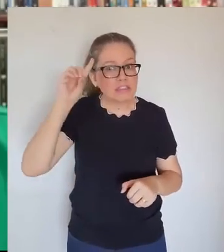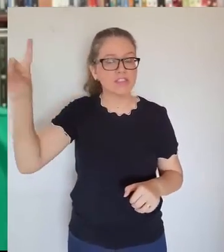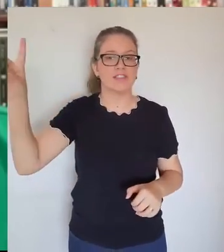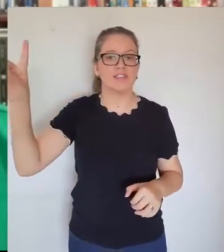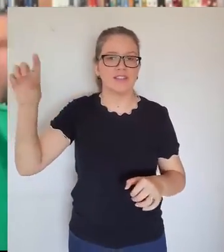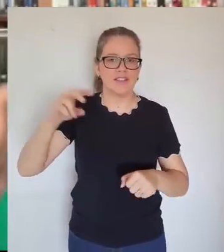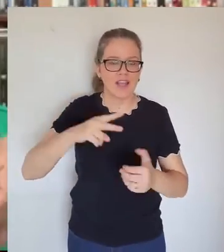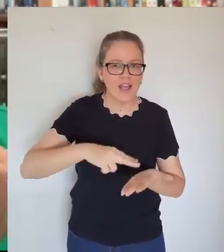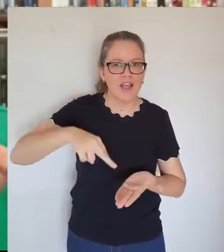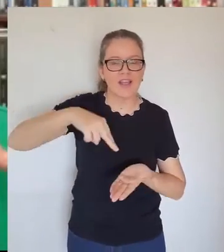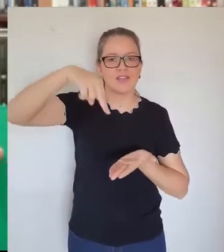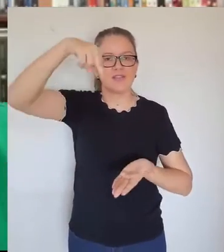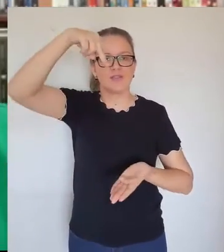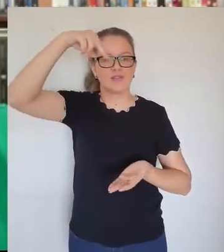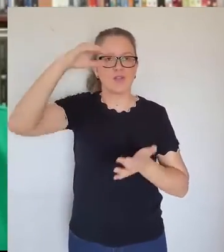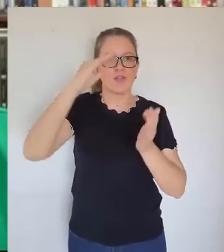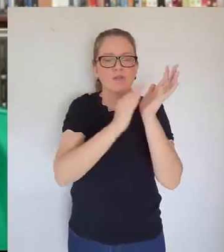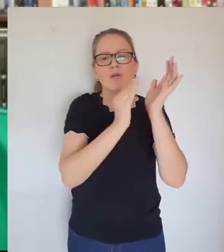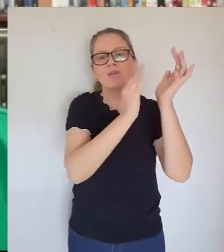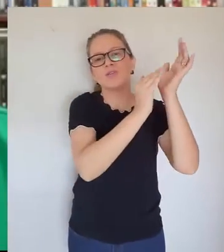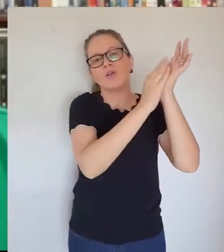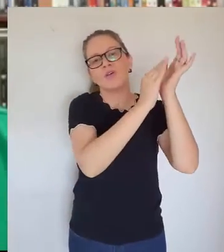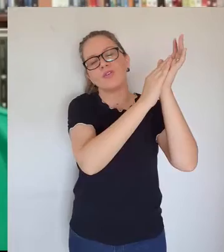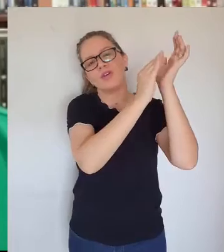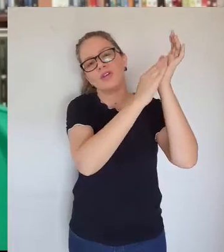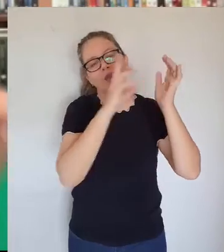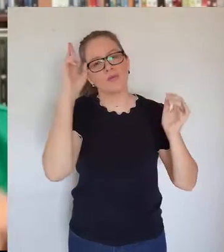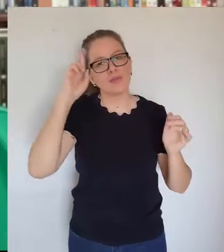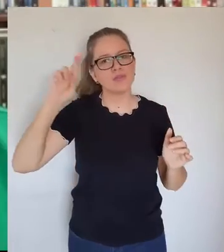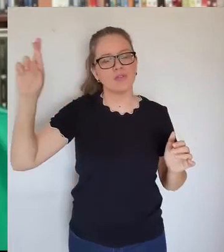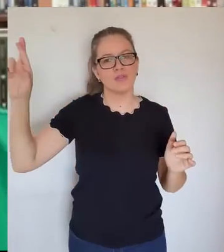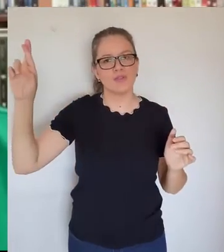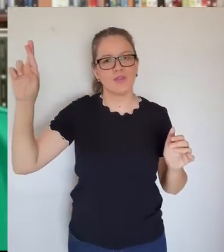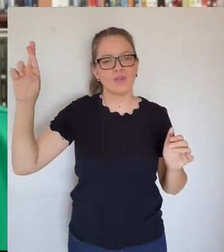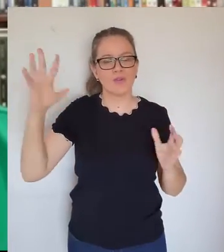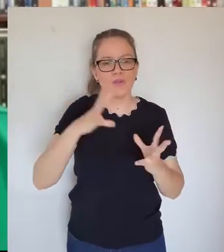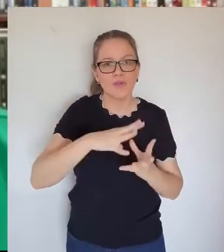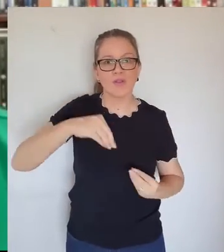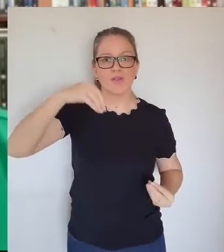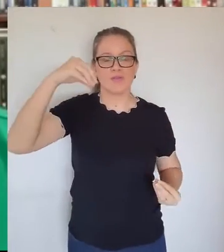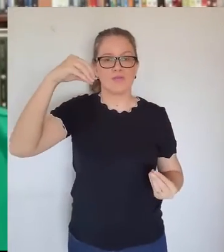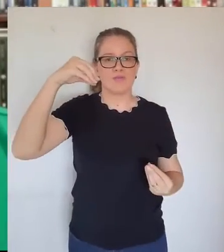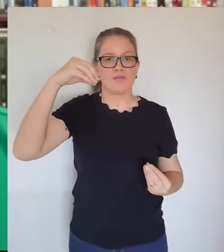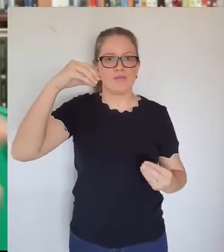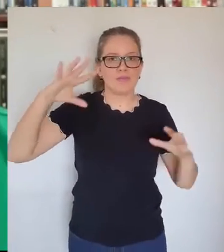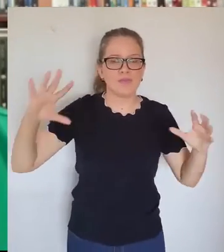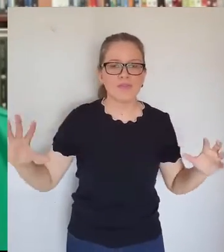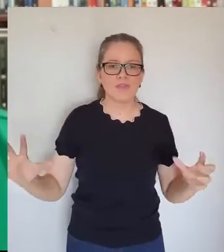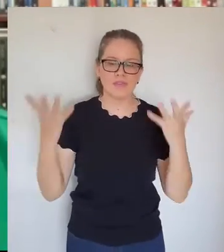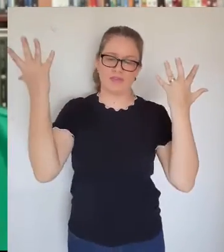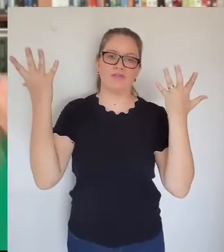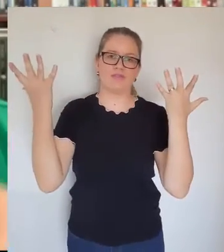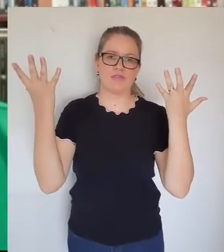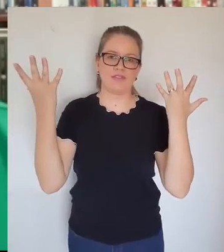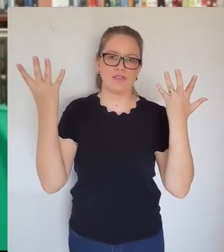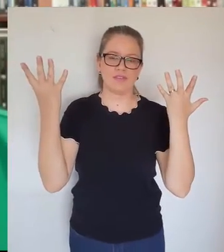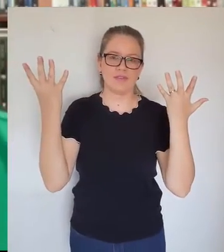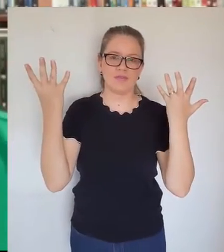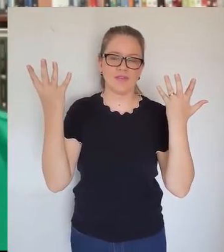nós louvaremos ao Senhor por este precioso milagre, por esse